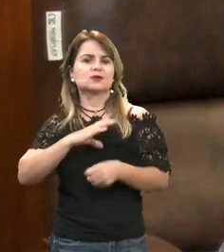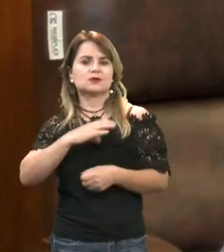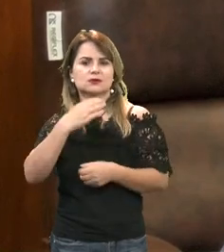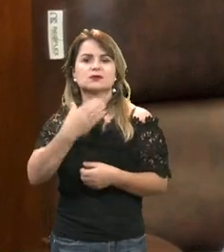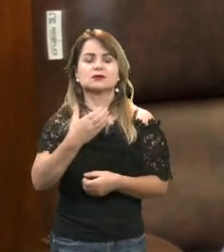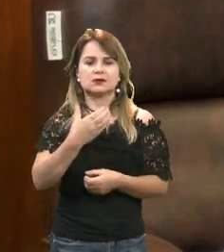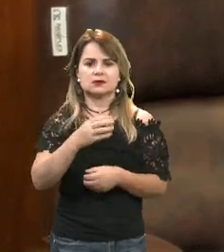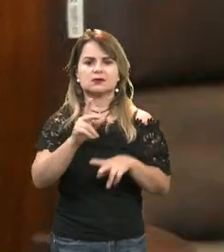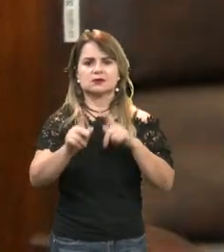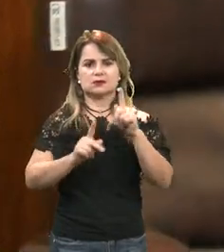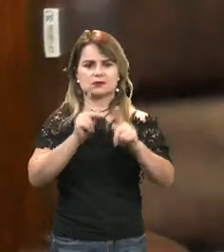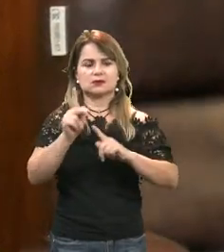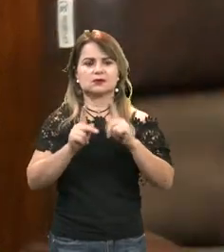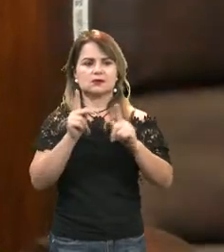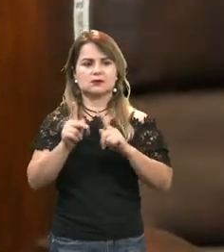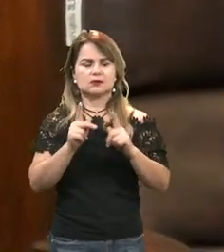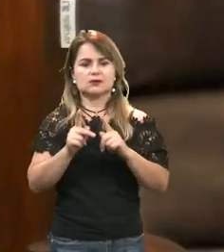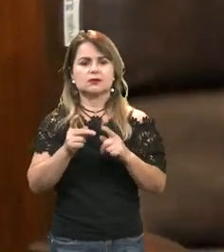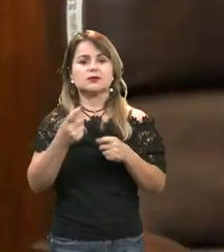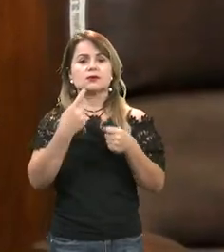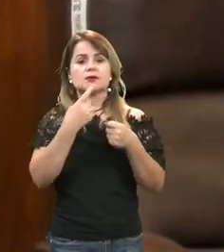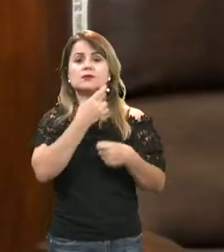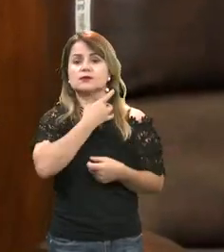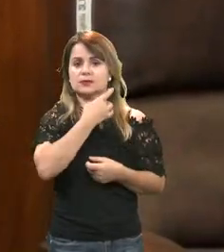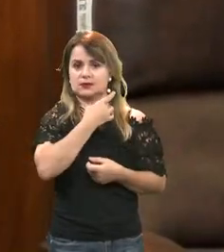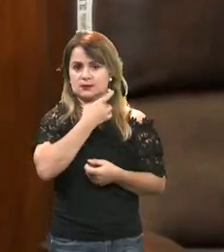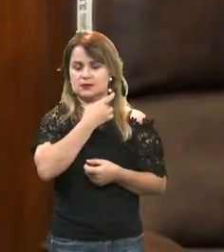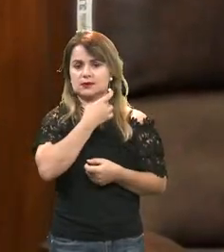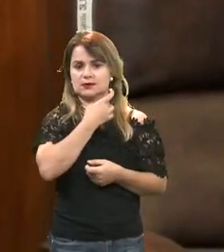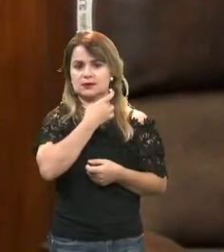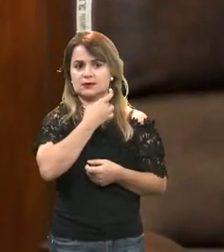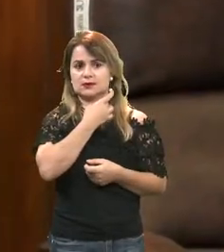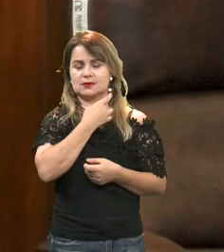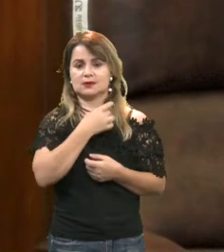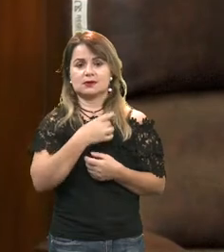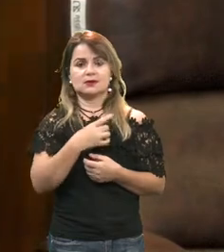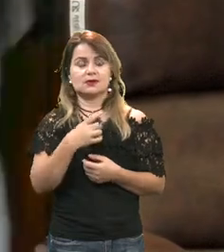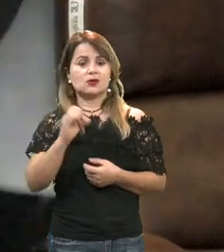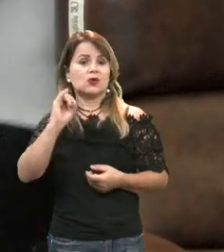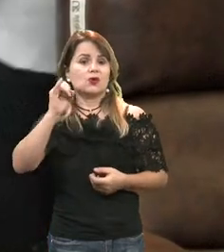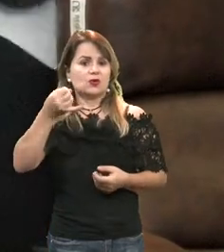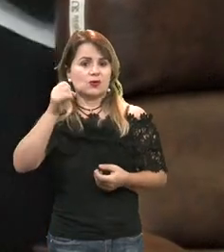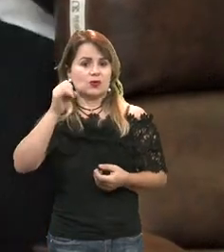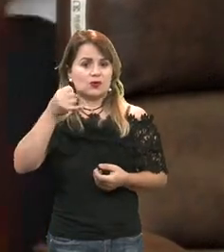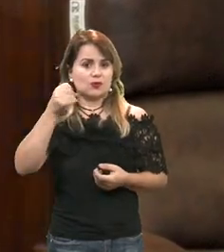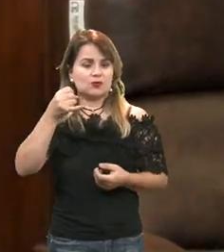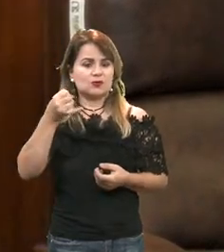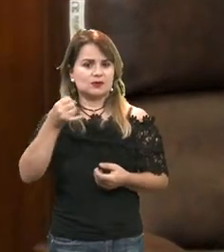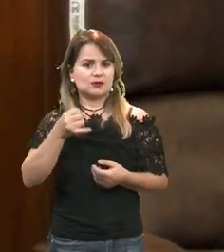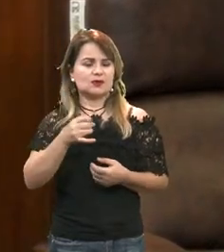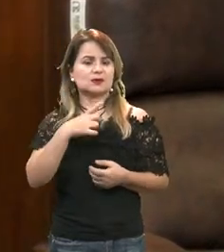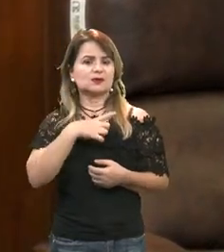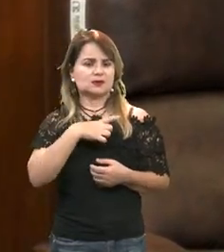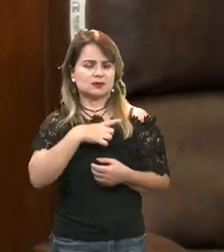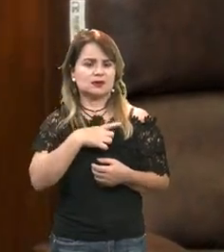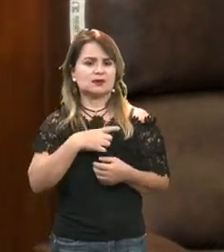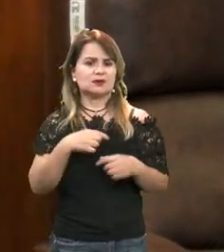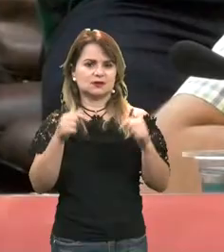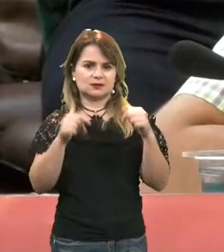alguém. É que Marília me parece ter a oportunidade pela boa estrutura que